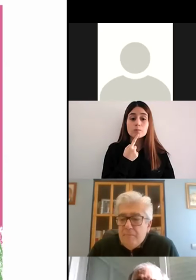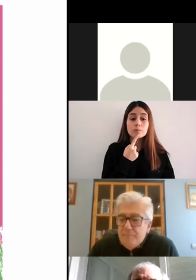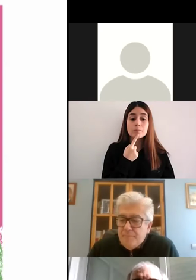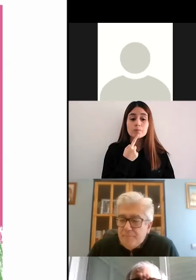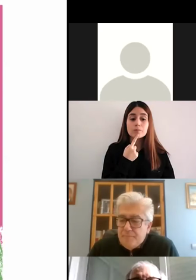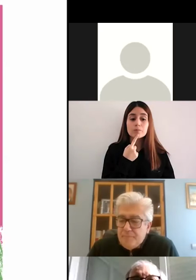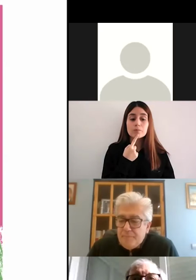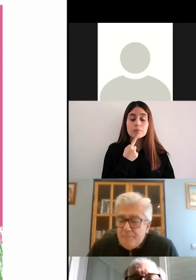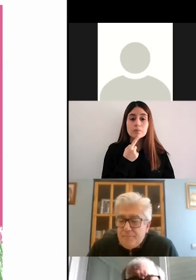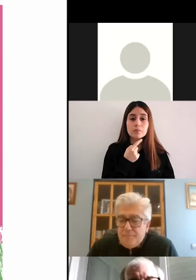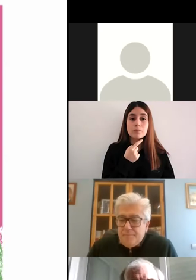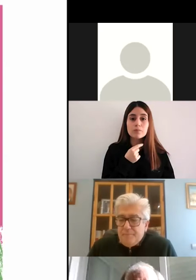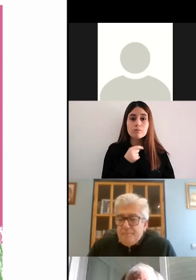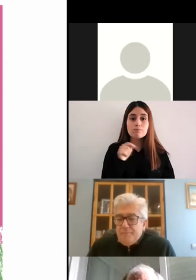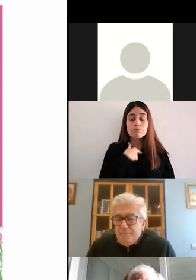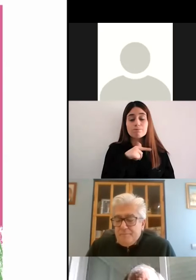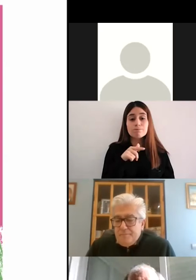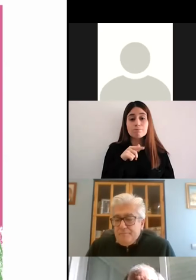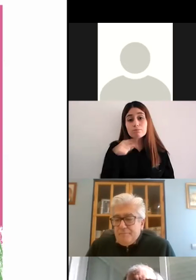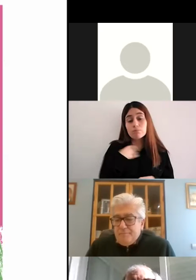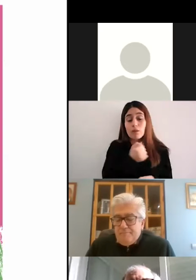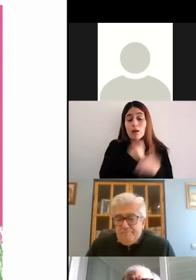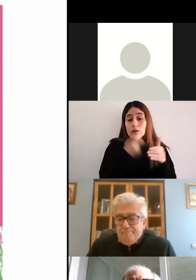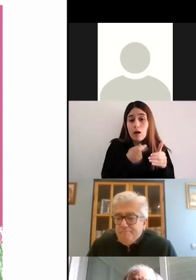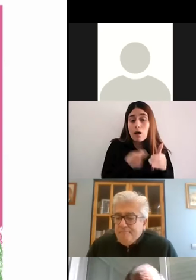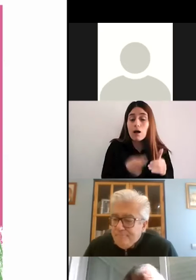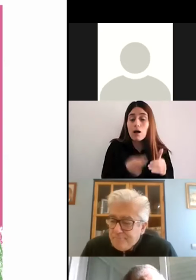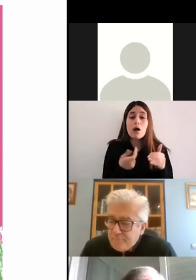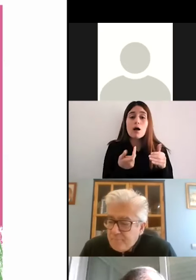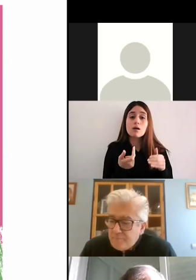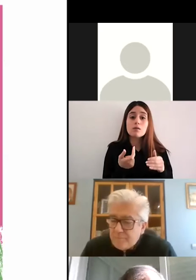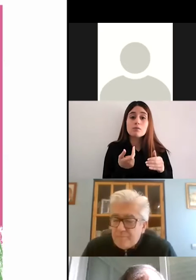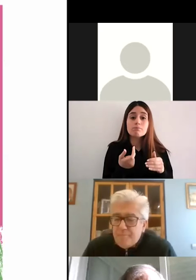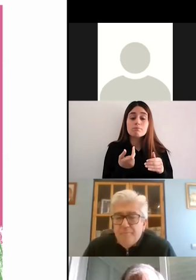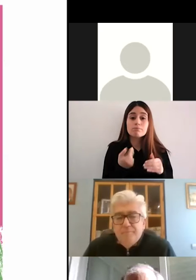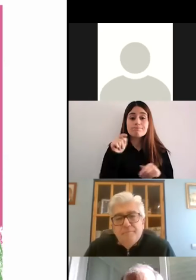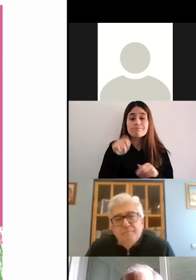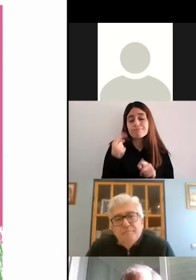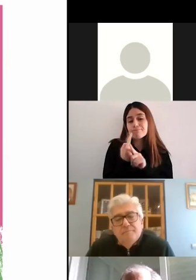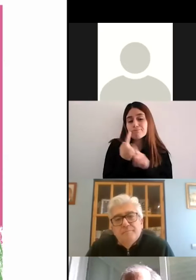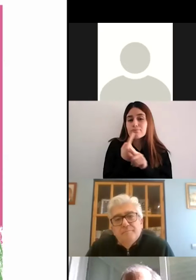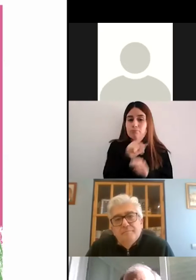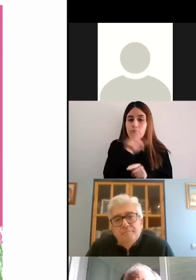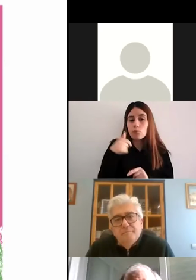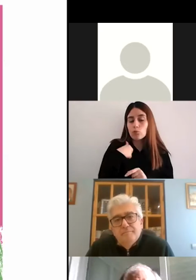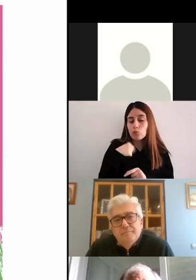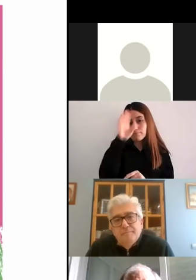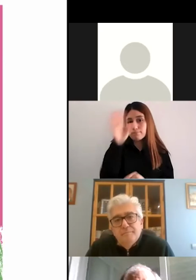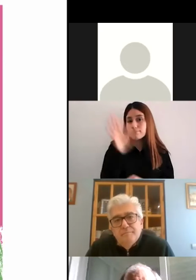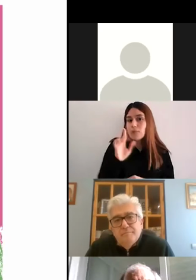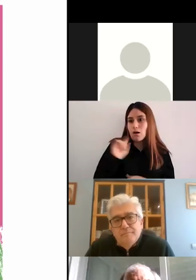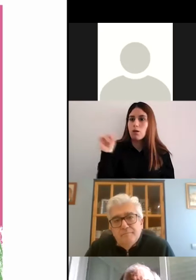dos confinamentos e com estes constrangimentos que me dispenso, obviamente, de